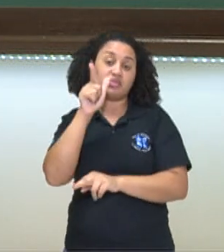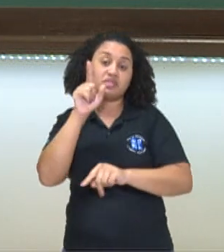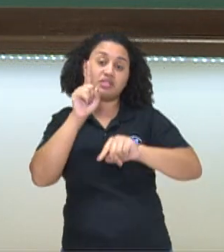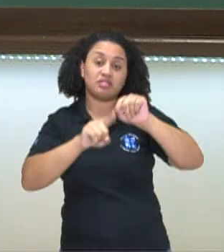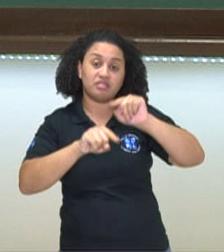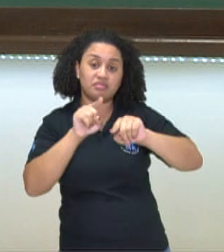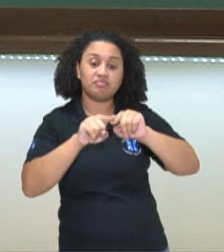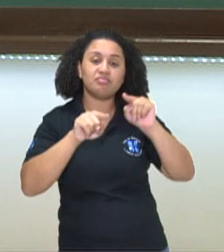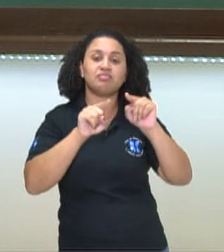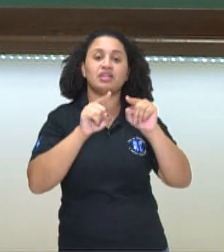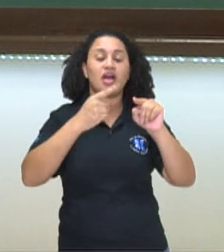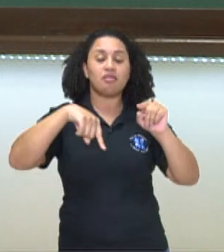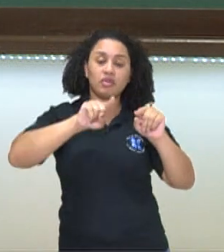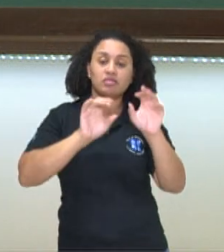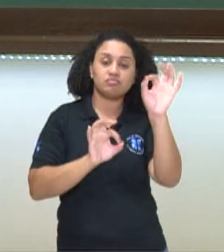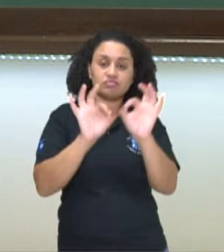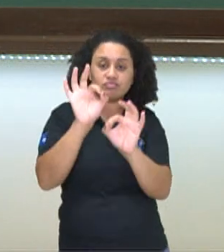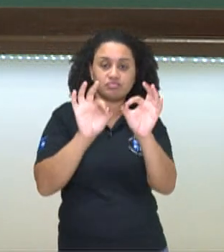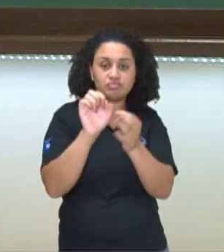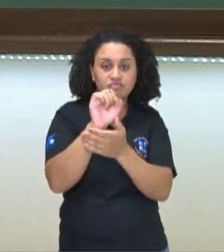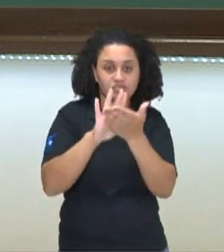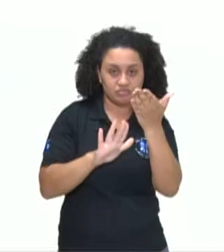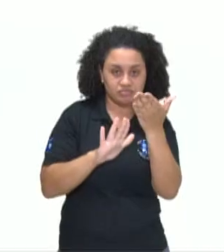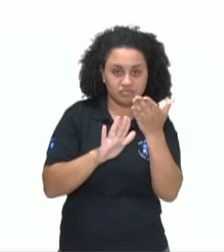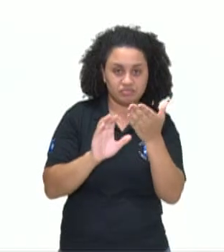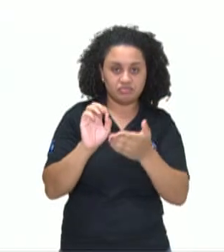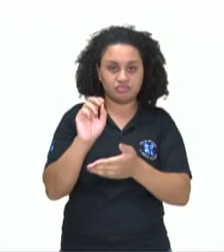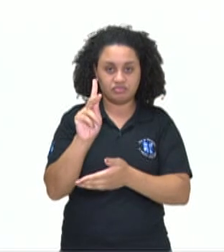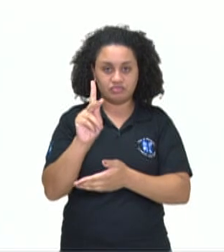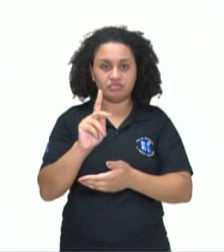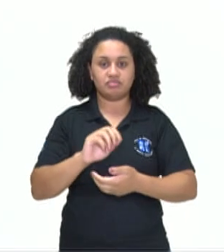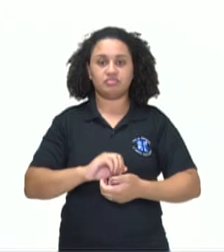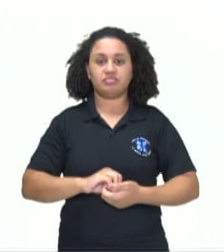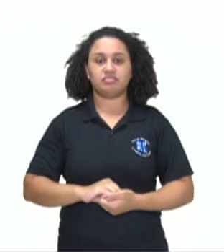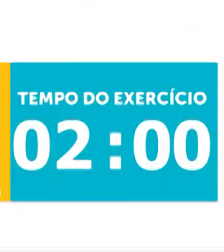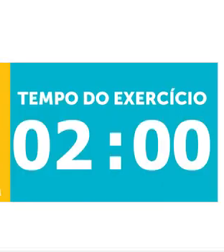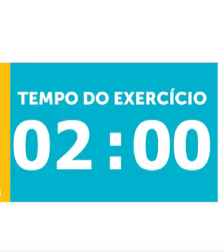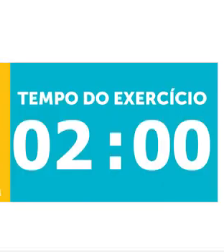para a gente montar essa atividade. Ok?